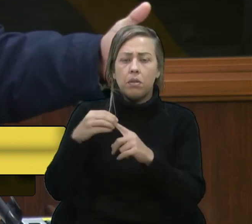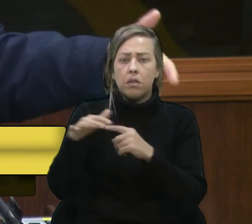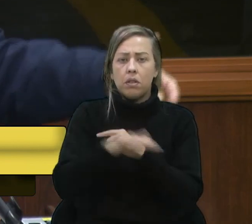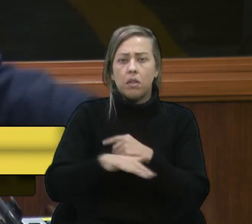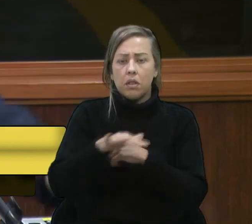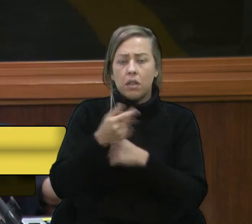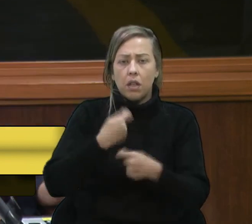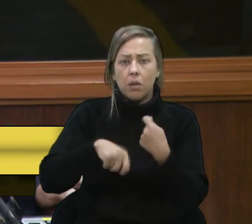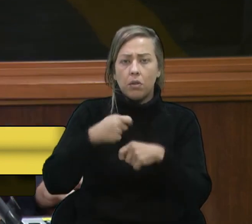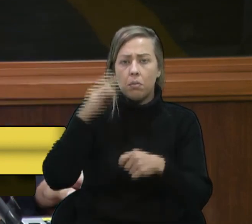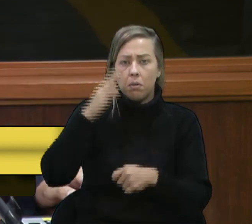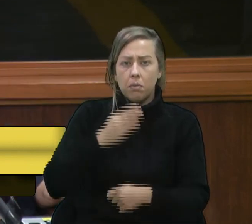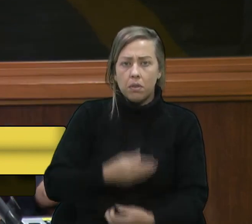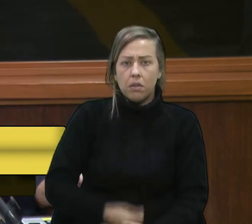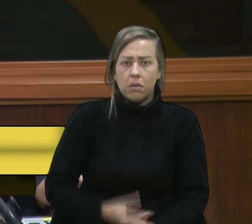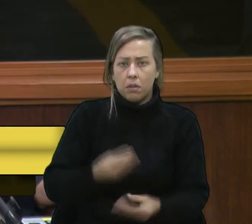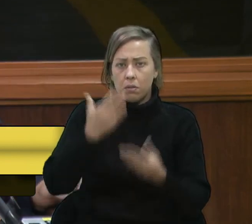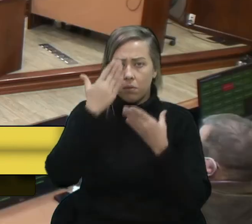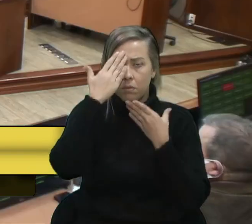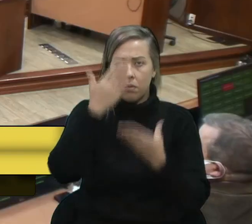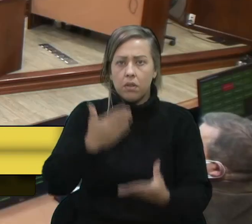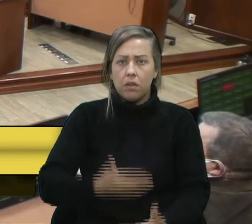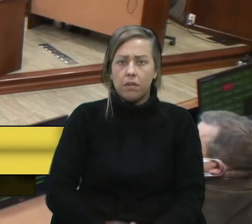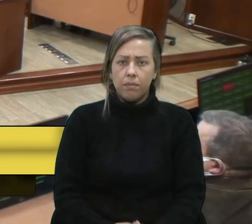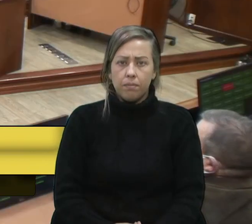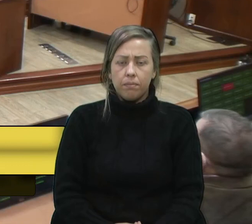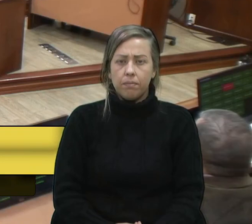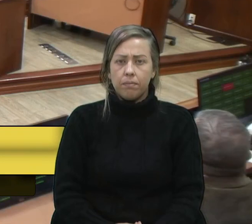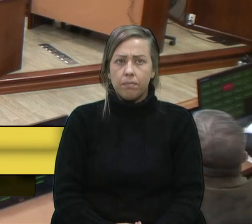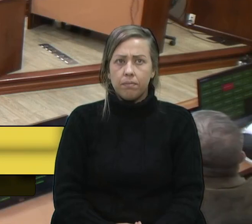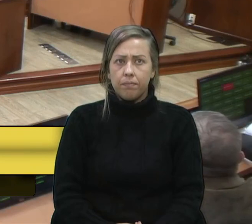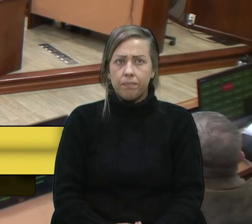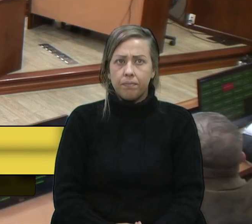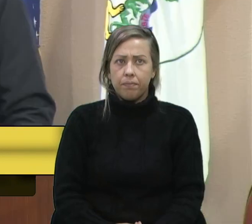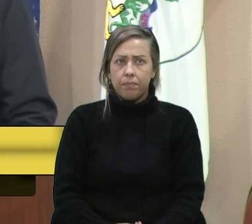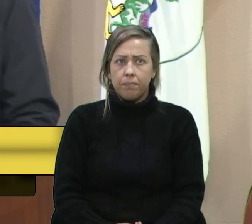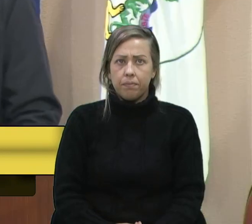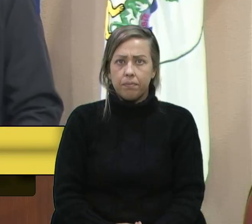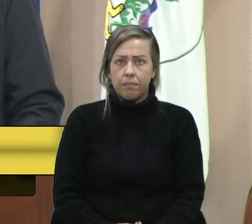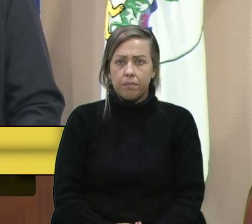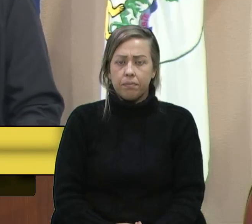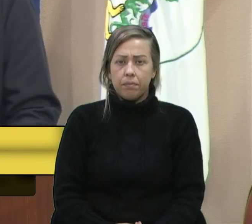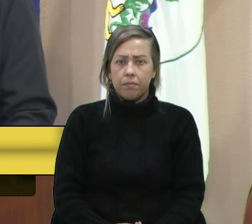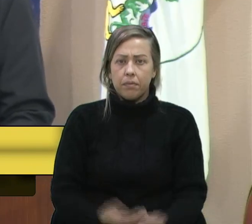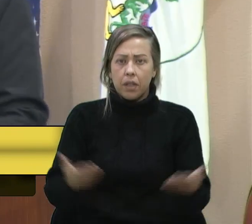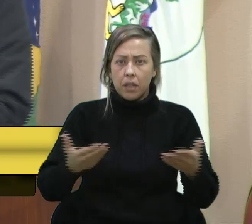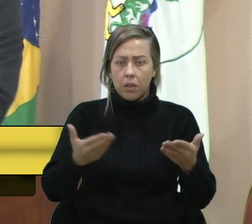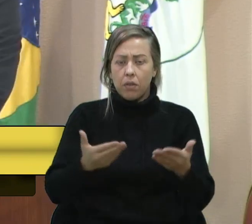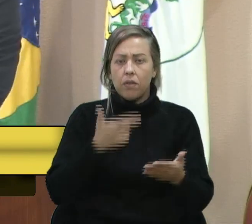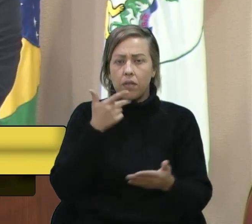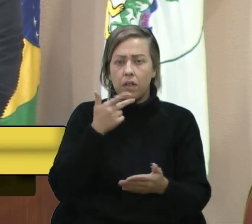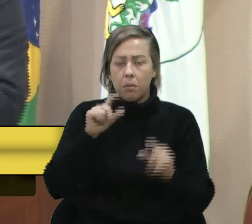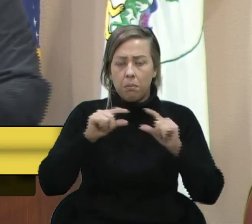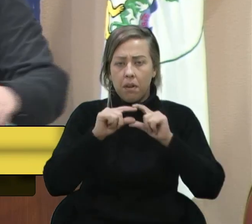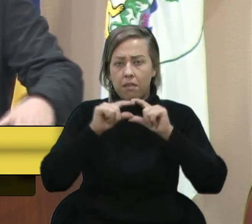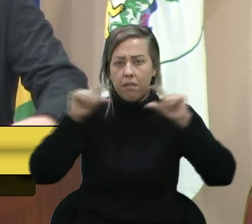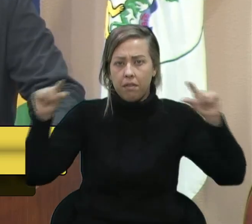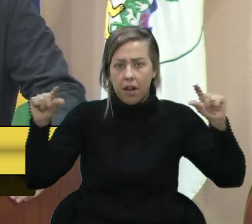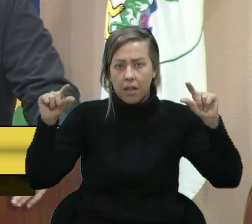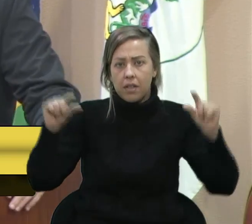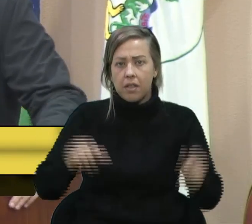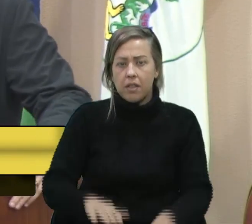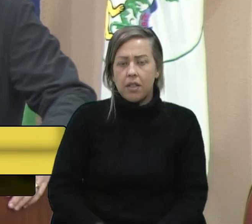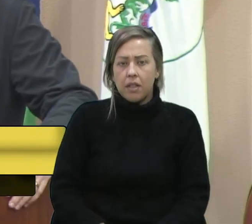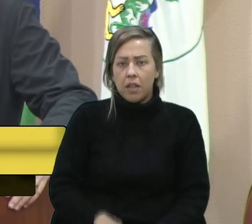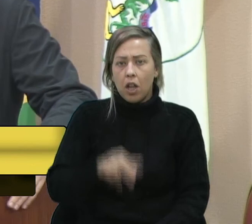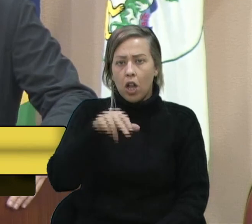da economia brasileira. Muito obrigado. Então, Só para concluir, falar uma frase do mesmo que ganhou o